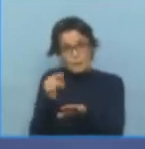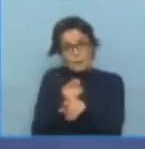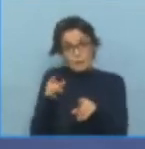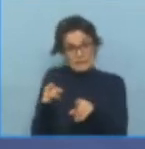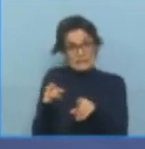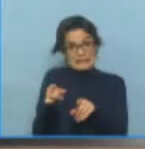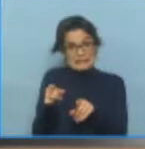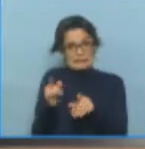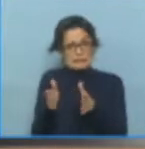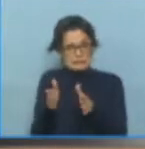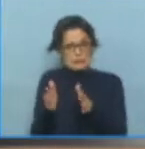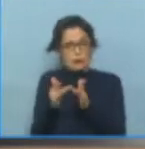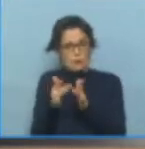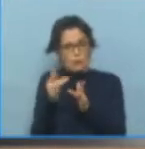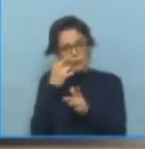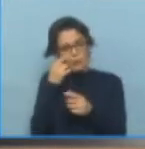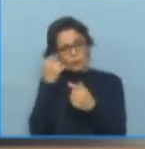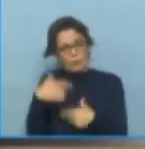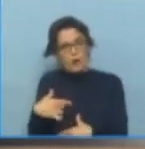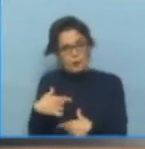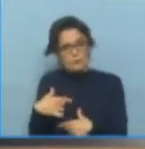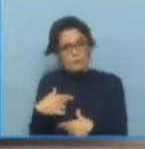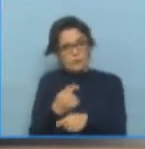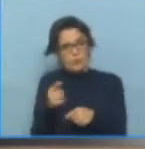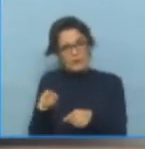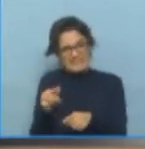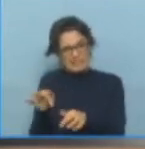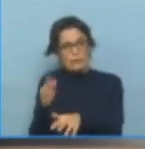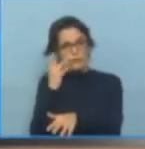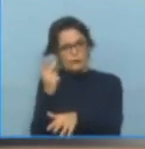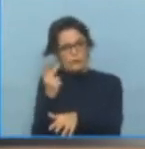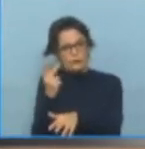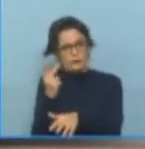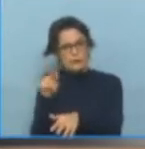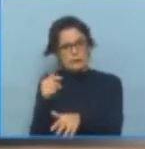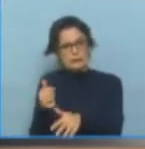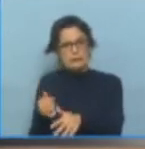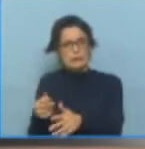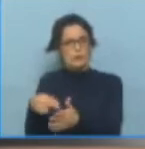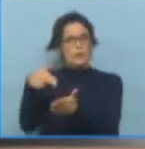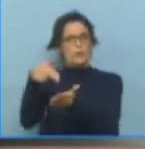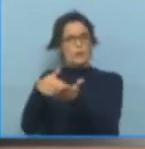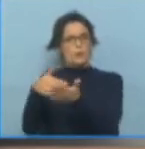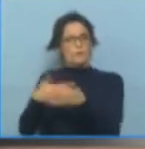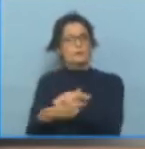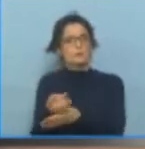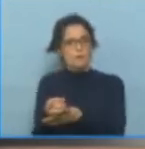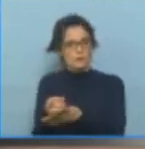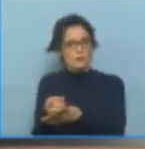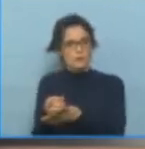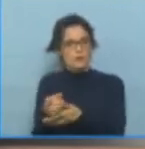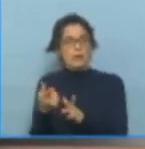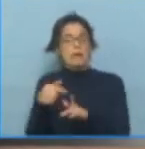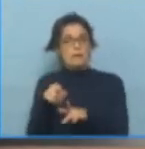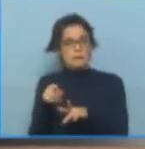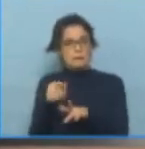humano na parte final da sua vida, particularmente no enfrentar a morte, e precisa de significados também, e aí